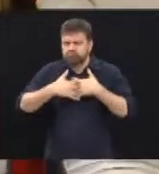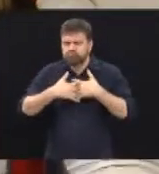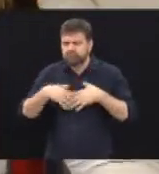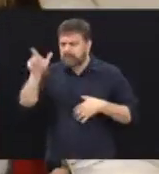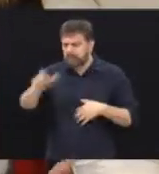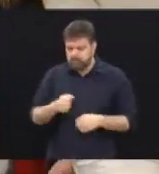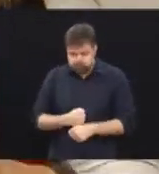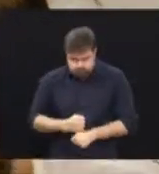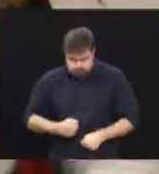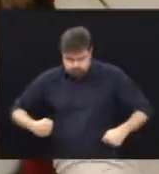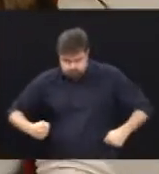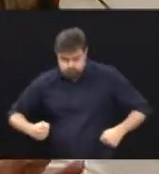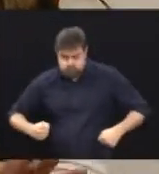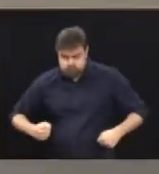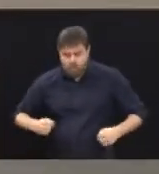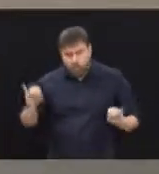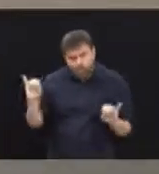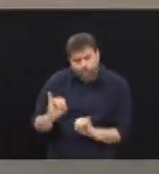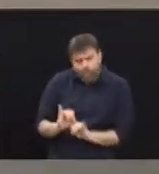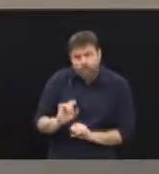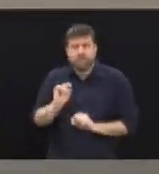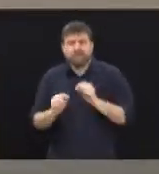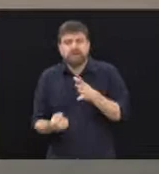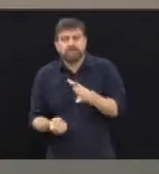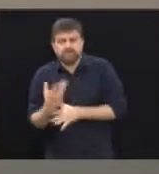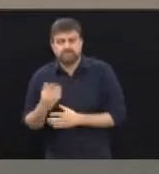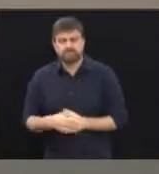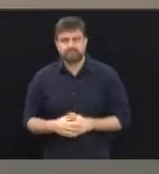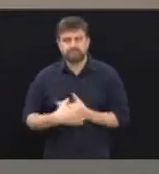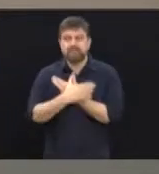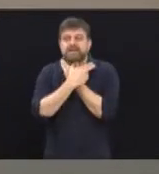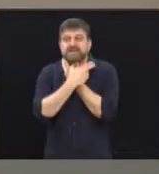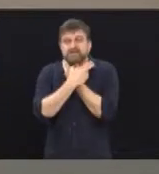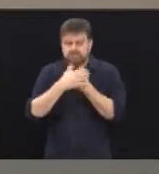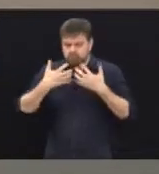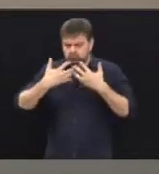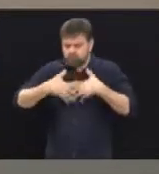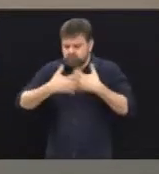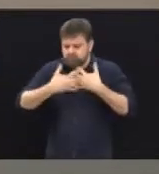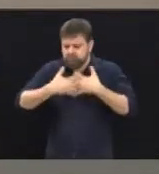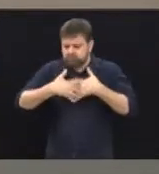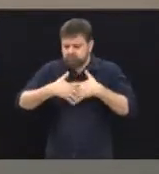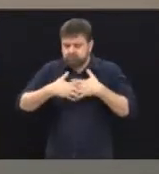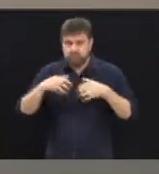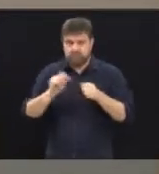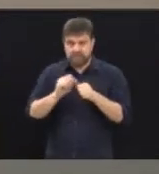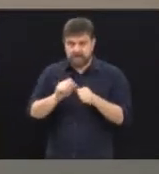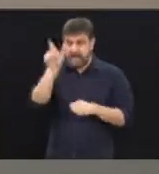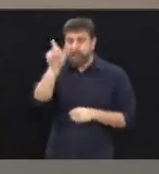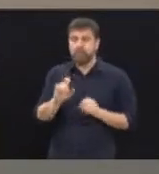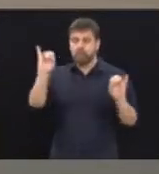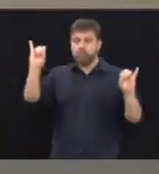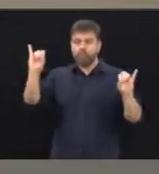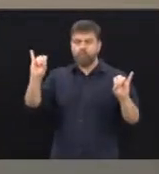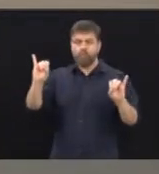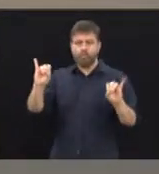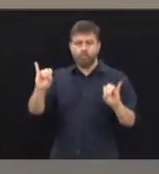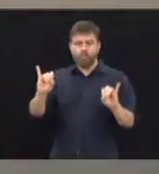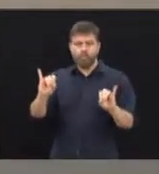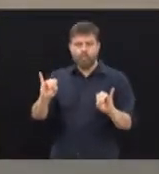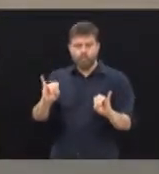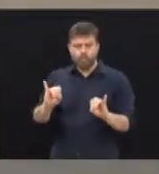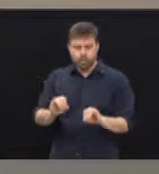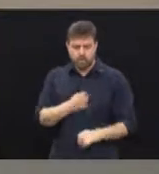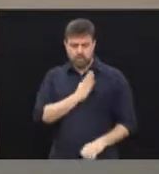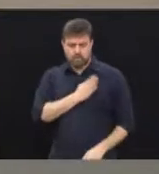engorda demais, é isso? Ou de menos? O hipertireoidismo, a gente tem, na verdade, uma perda de peso. A perda de peso.